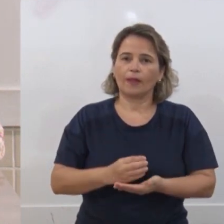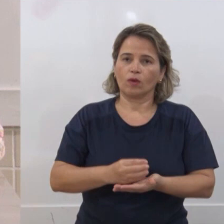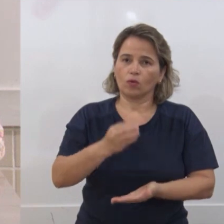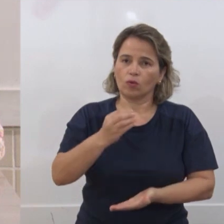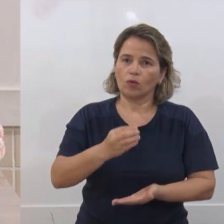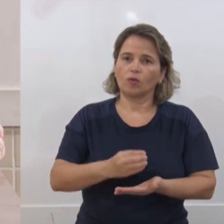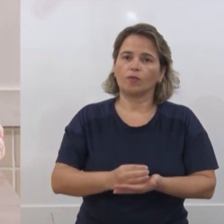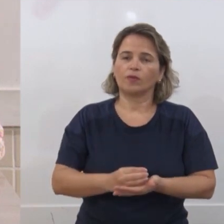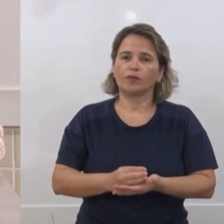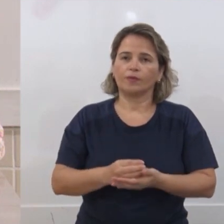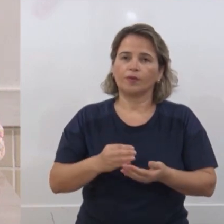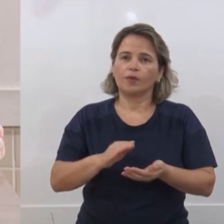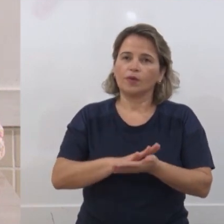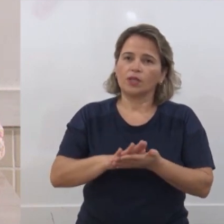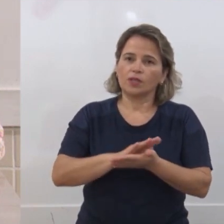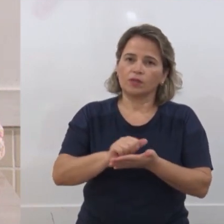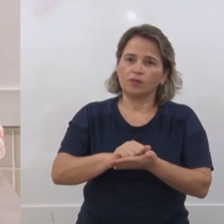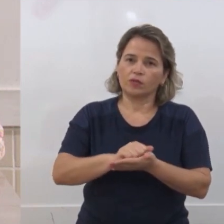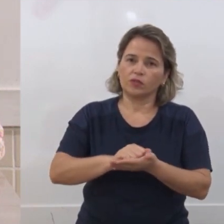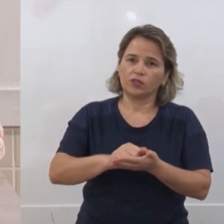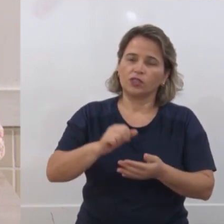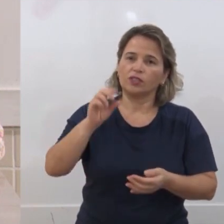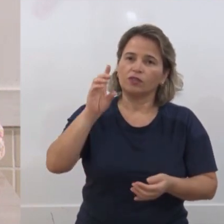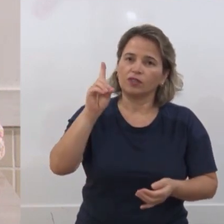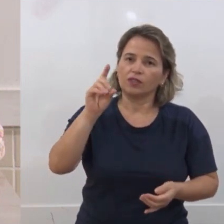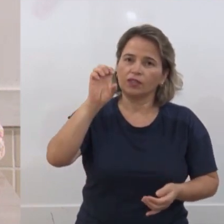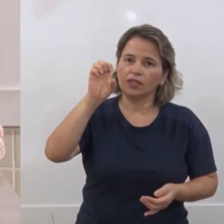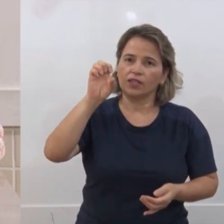uma esponja e um detergente.